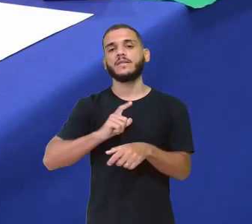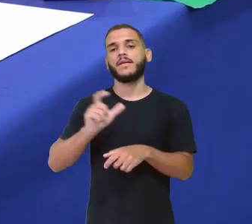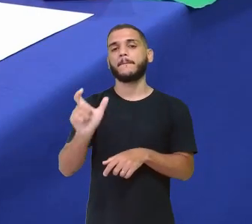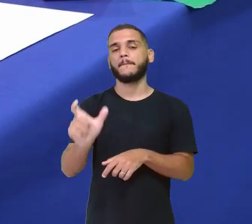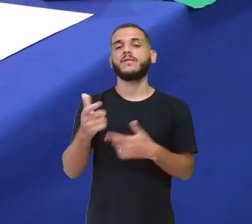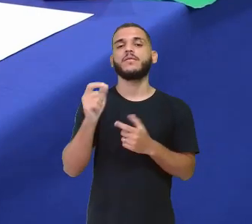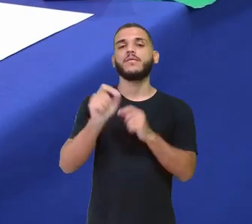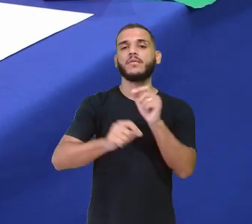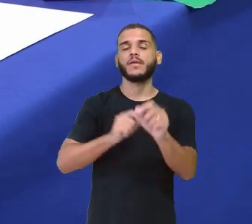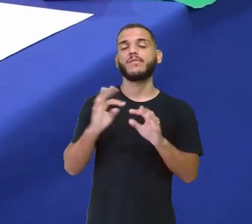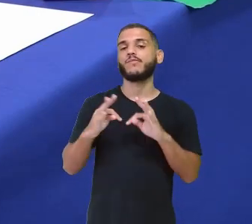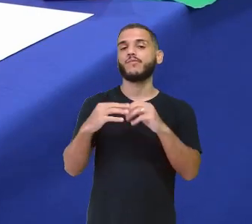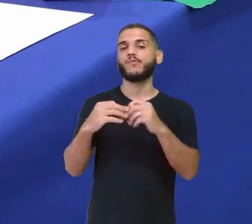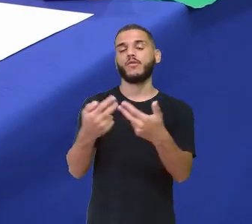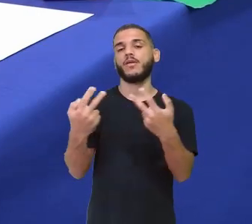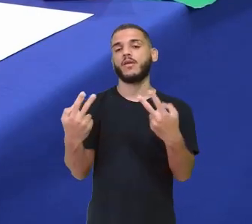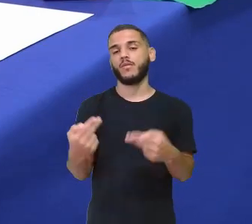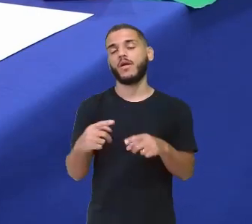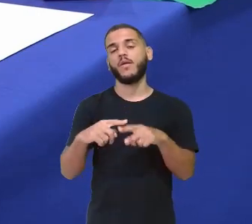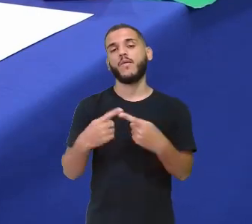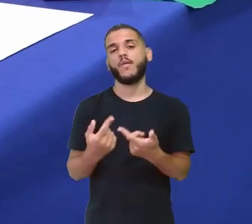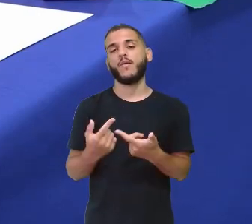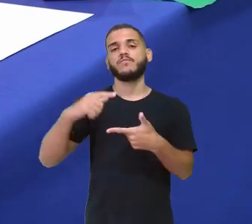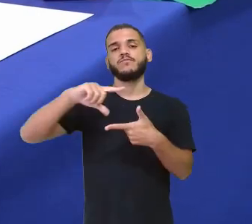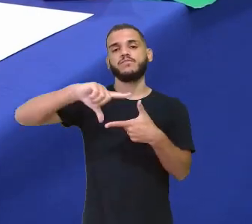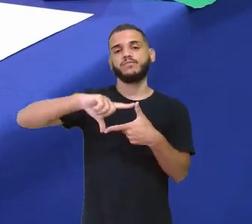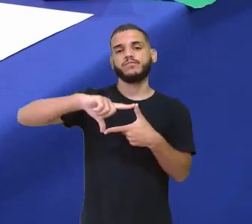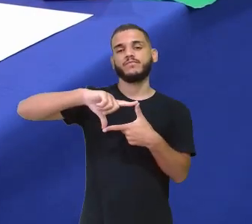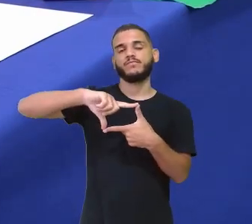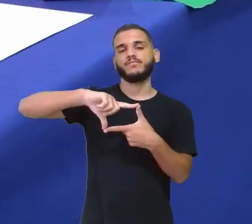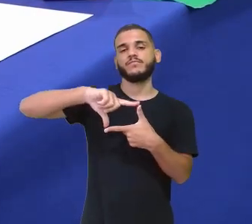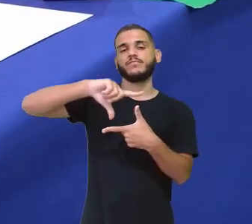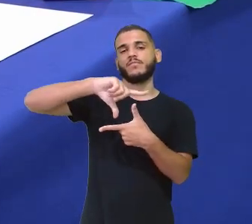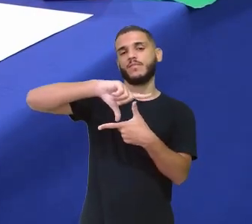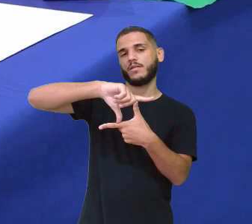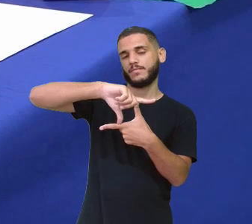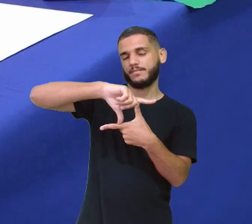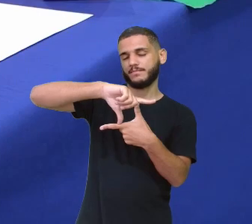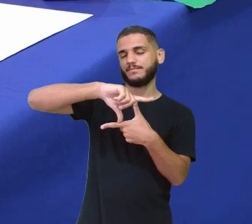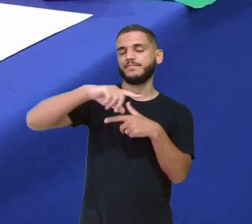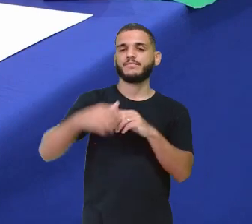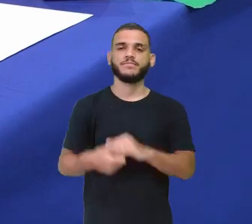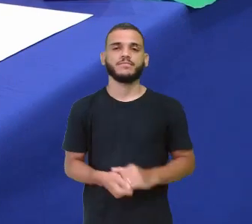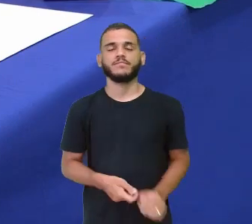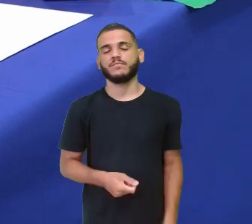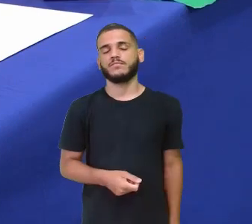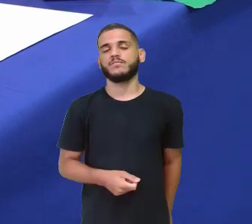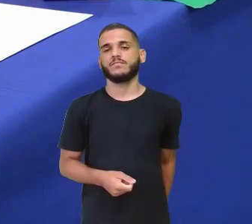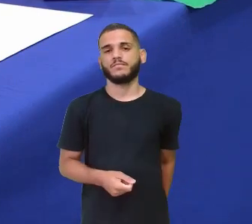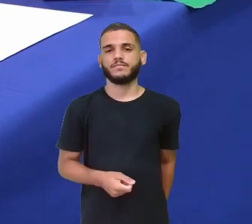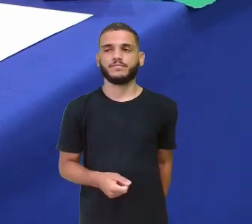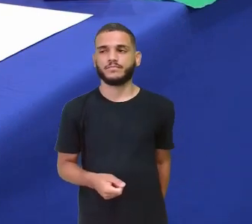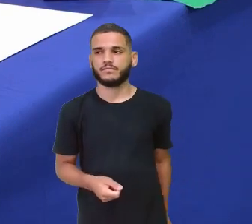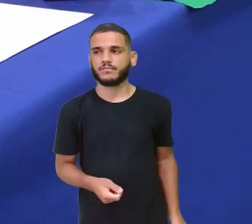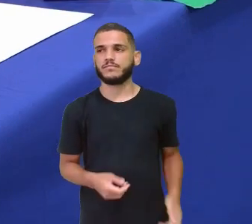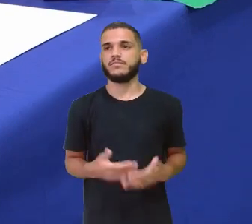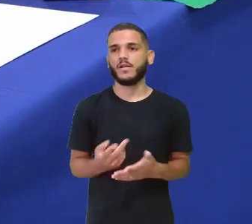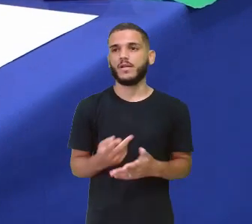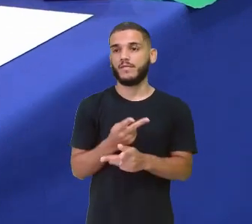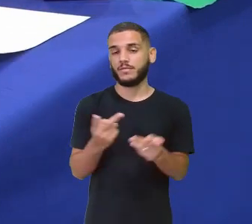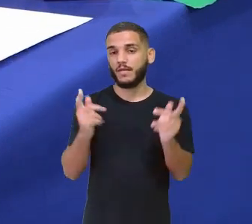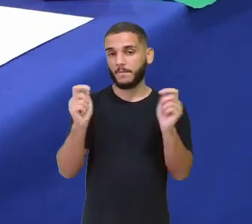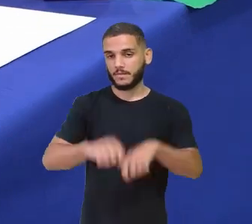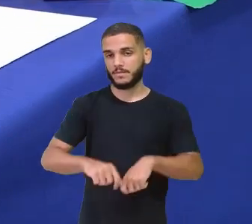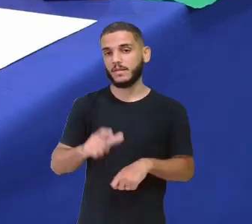faces retangulares ou também, né, faces retangulares e quadradas. Então, como vocês podem ver,